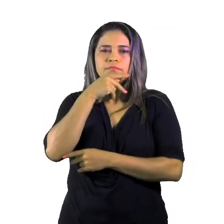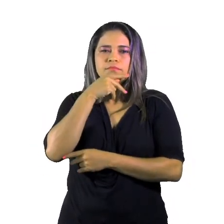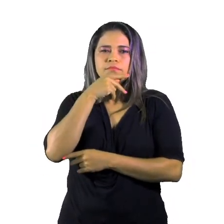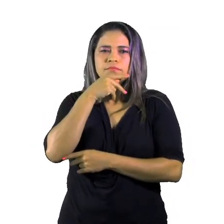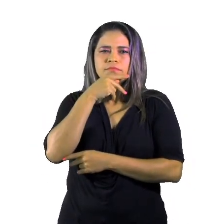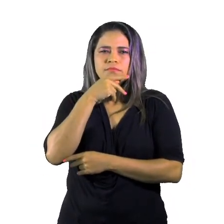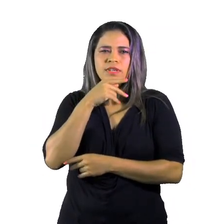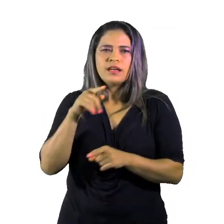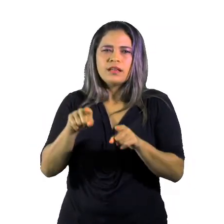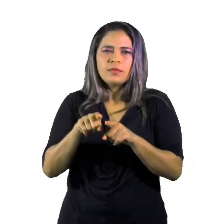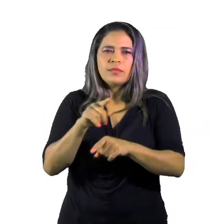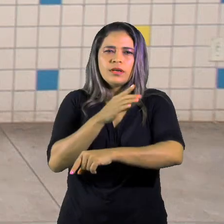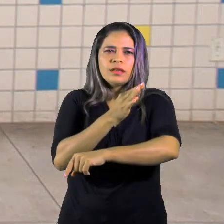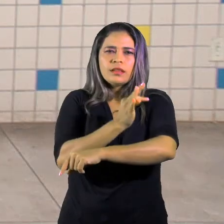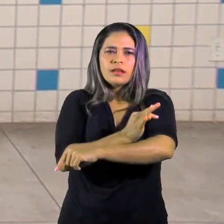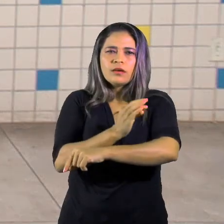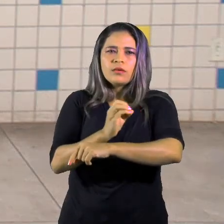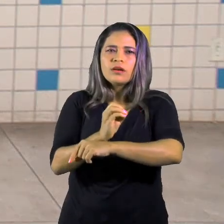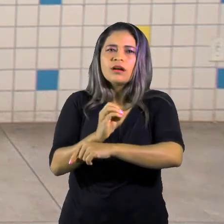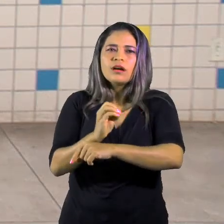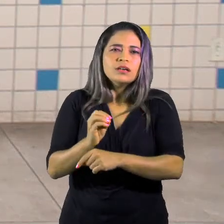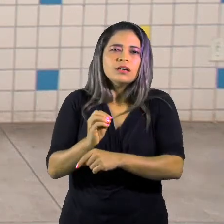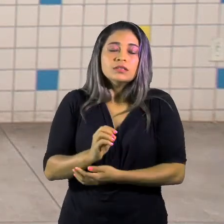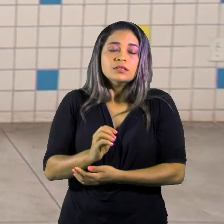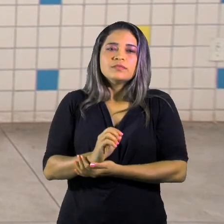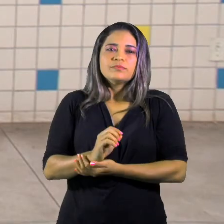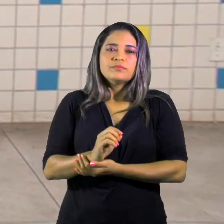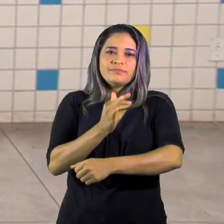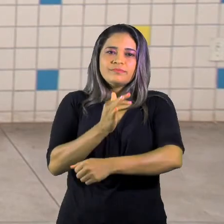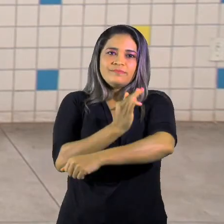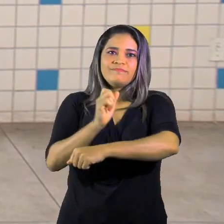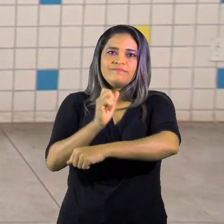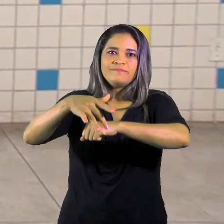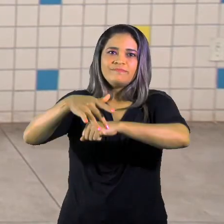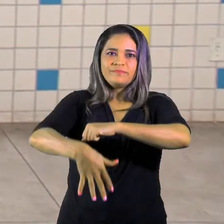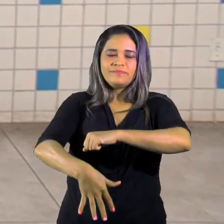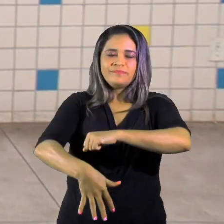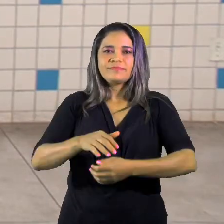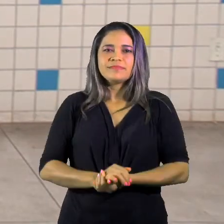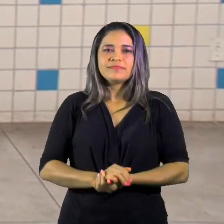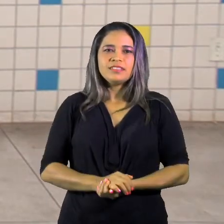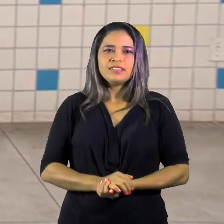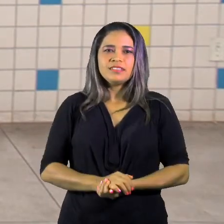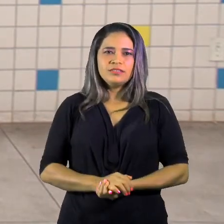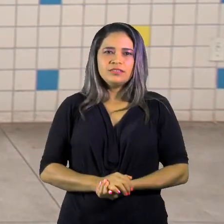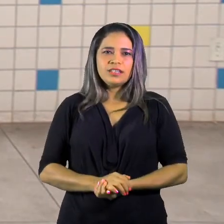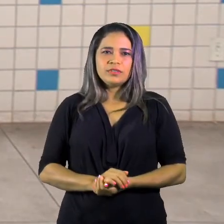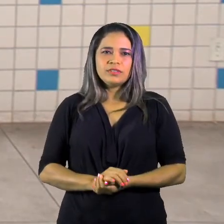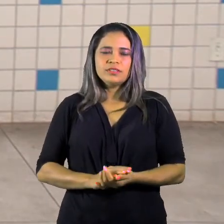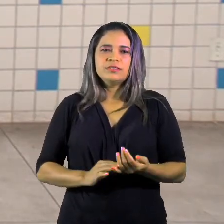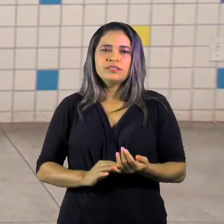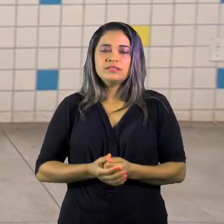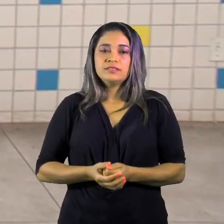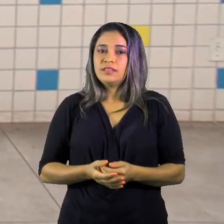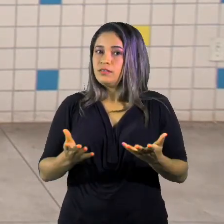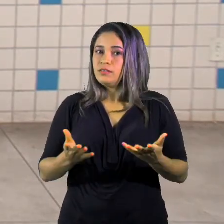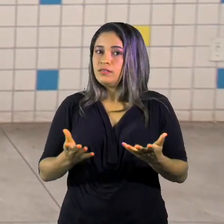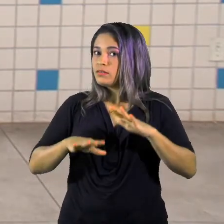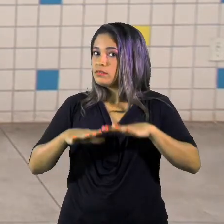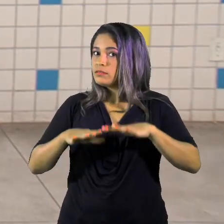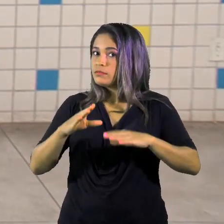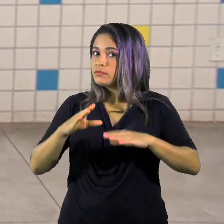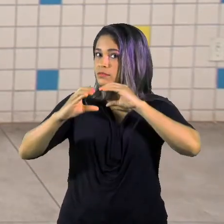a Taquaruçu. Vamos falar agora um pouquinho sobre os meios de comunicação. A gente falou